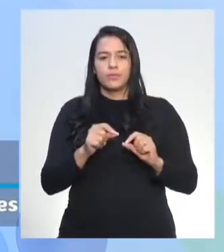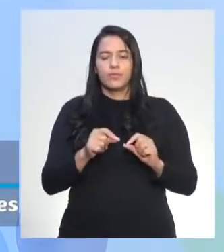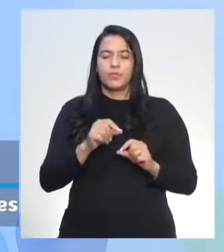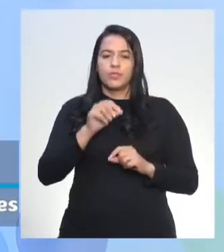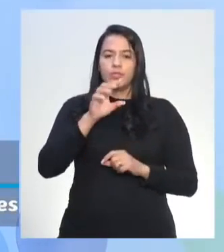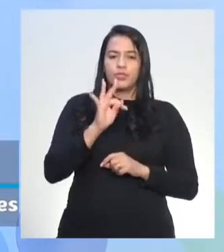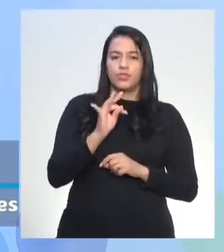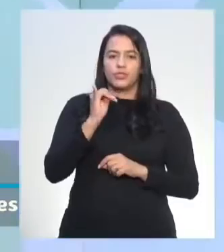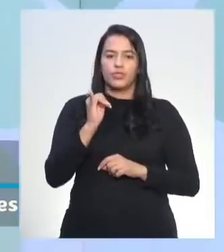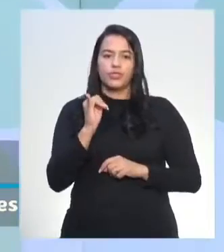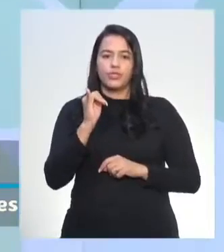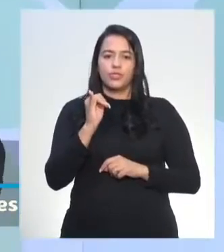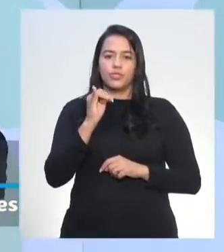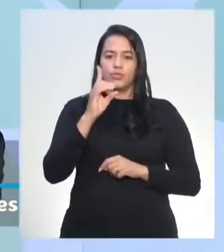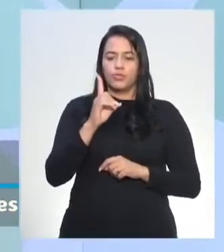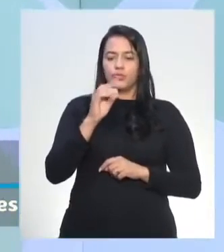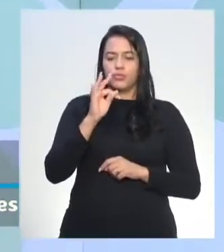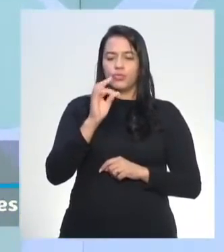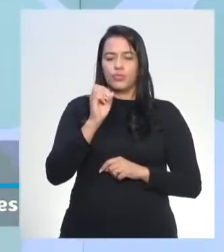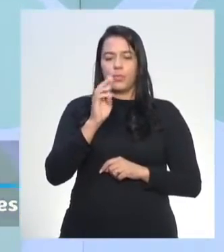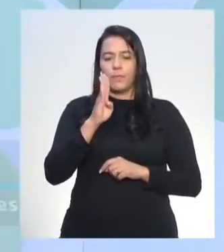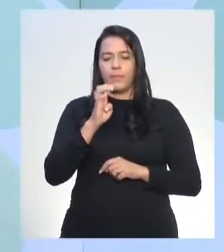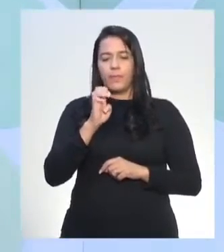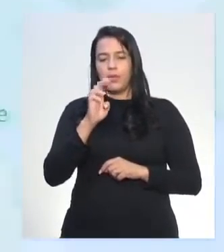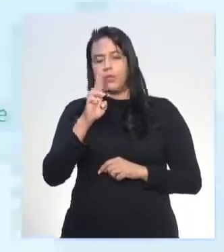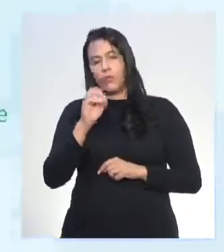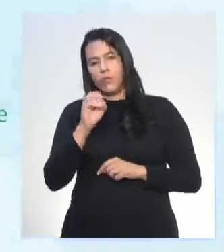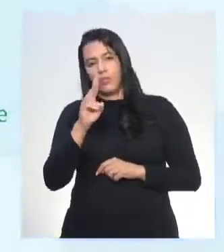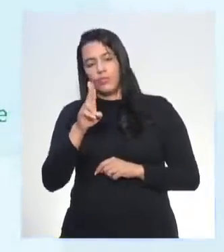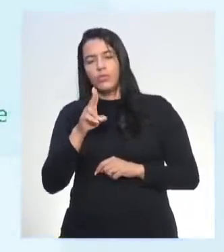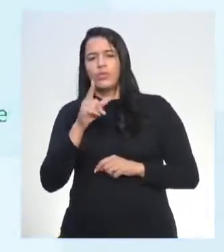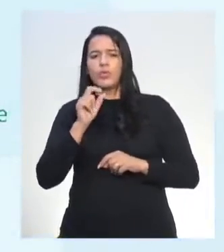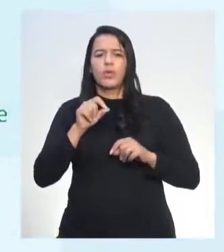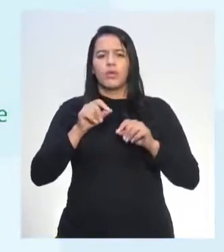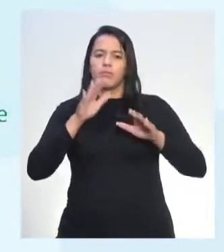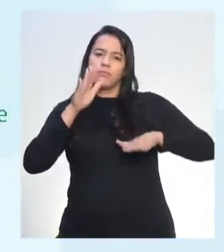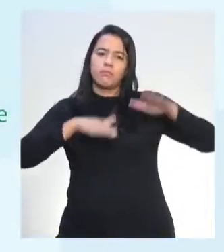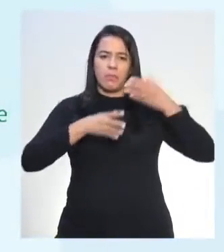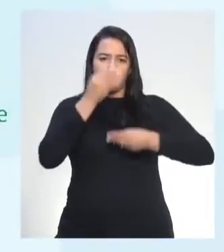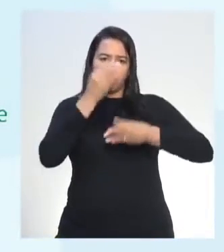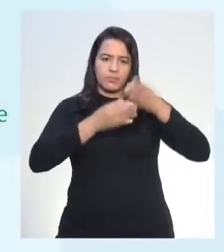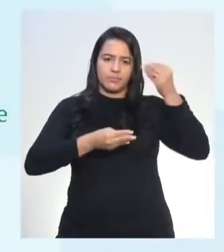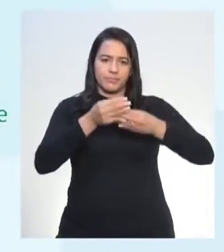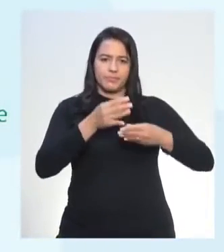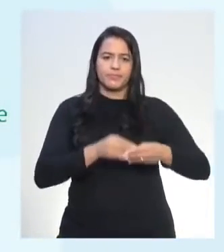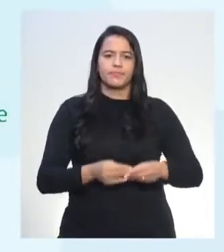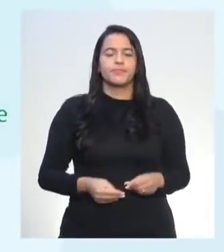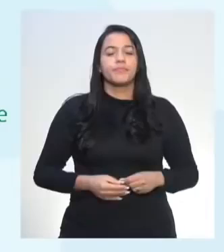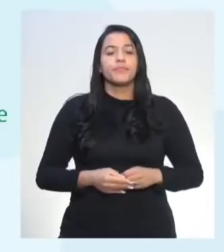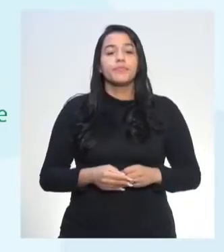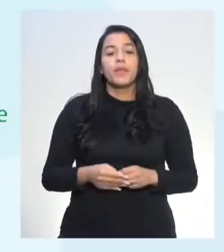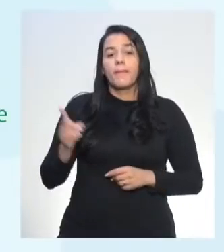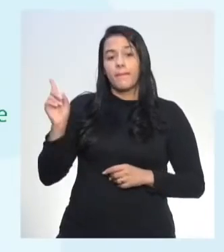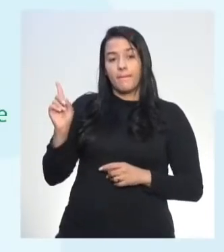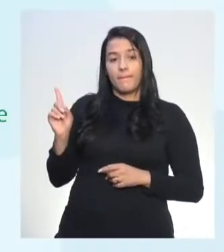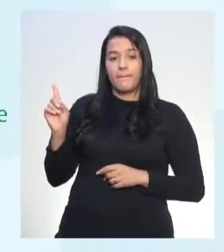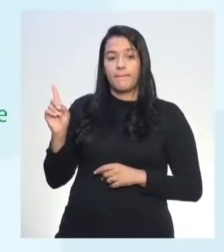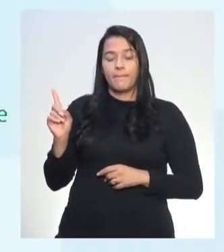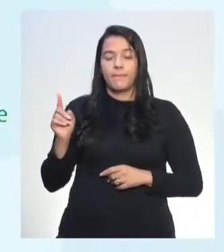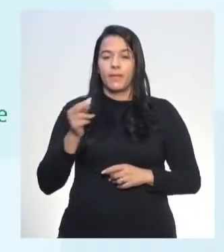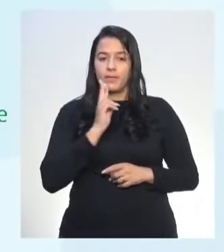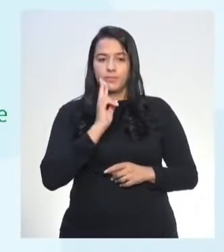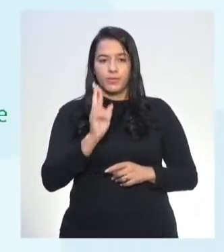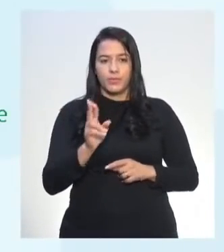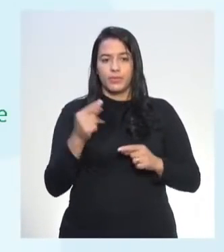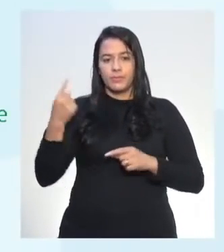titubeou. Titubeou, muito bom. Vamos ver as palavras que foram colocadas aqui como sugestão. Olha, sugestão, panteão, né, que foi colocado